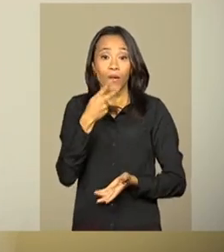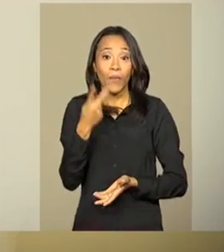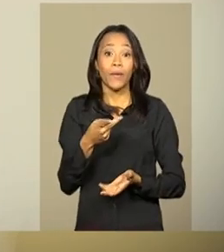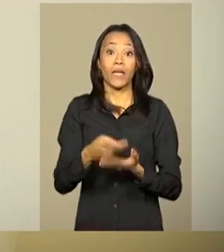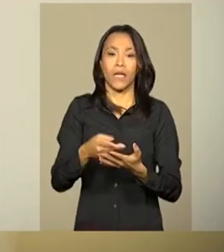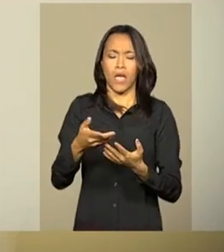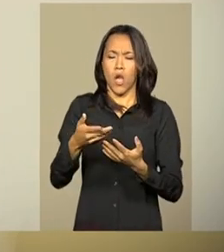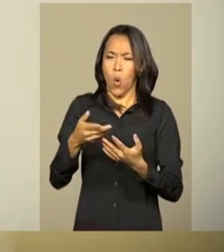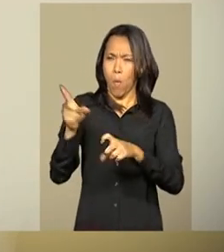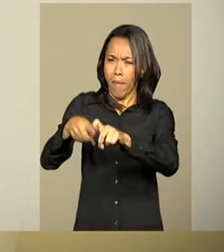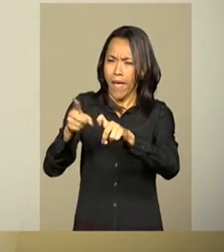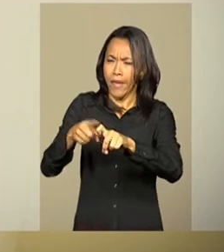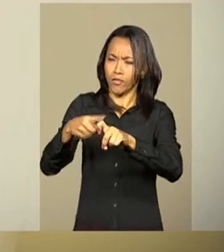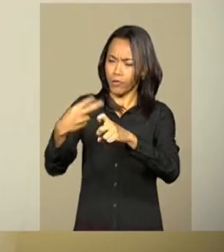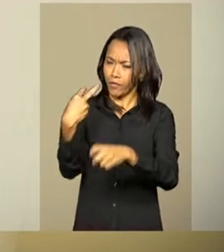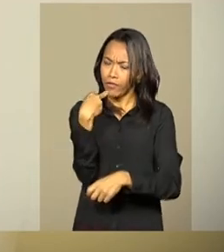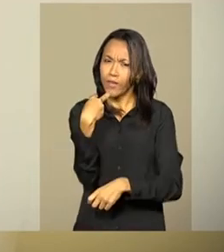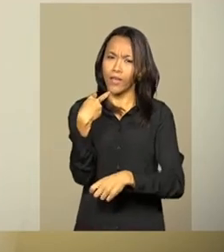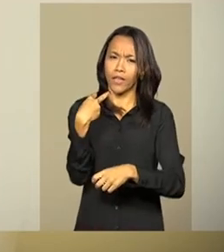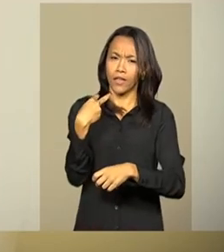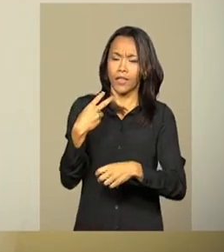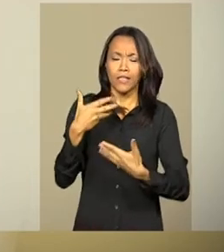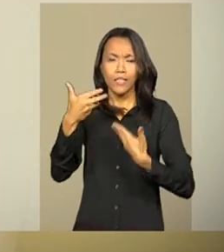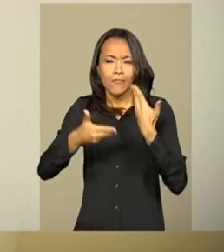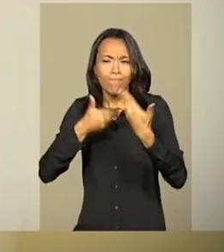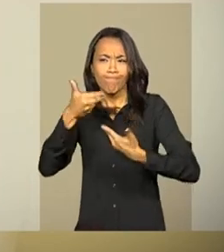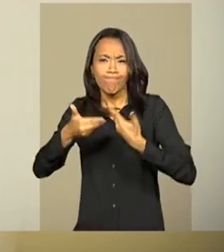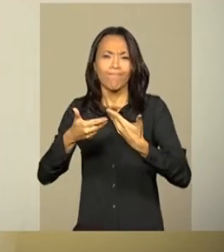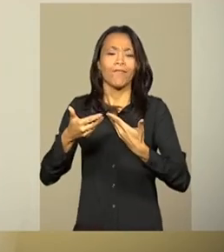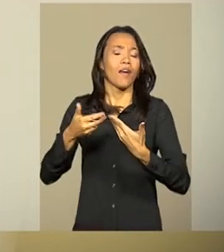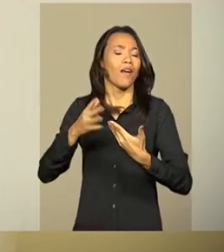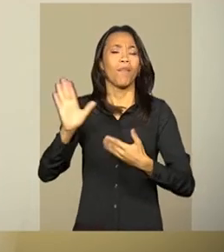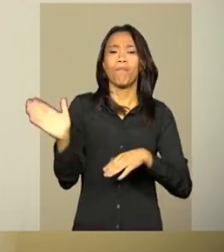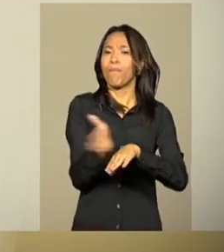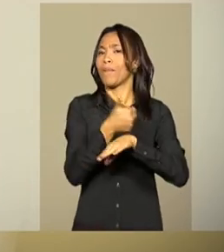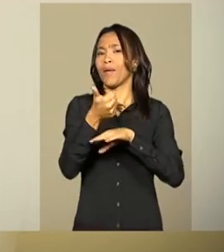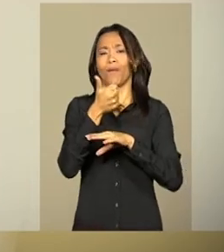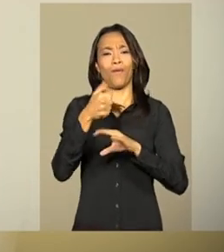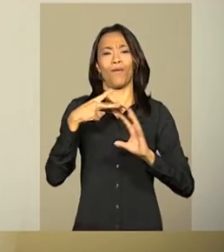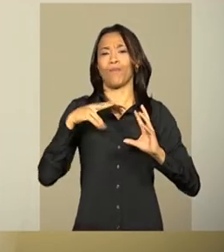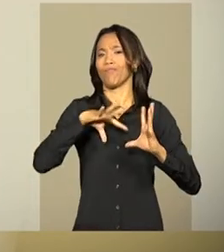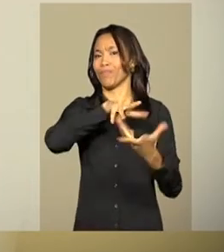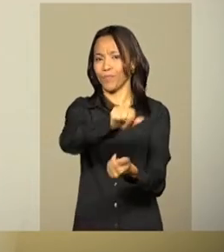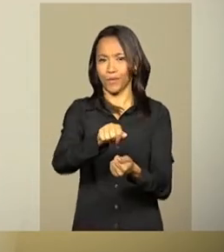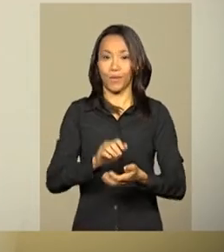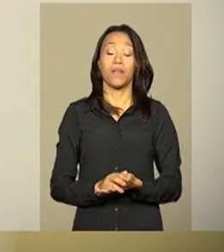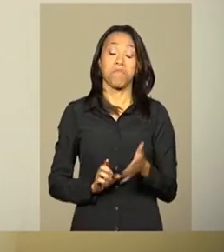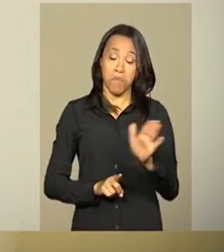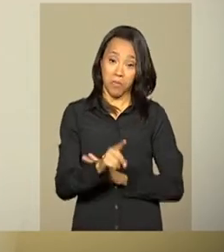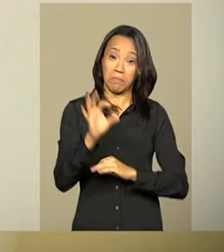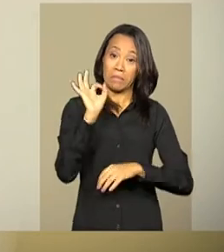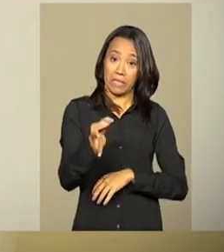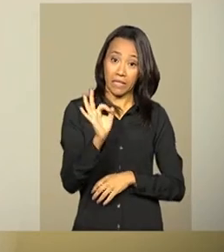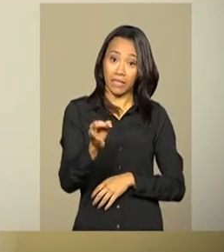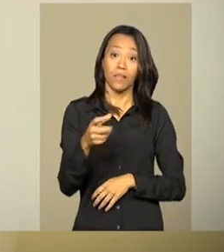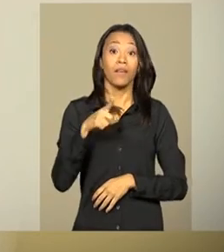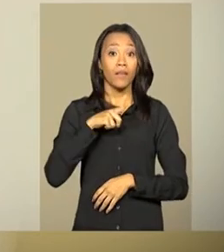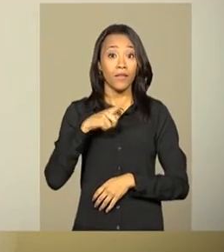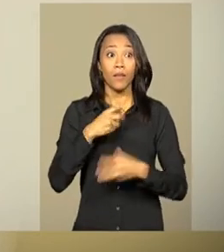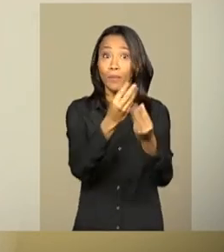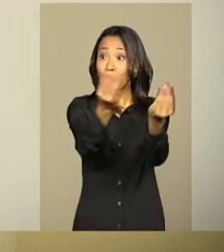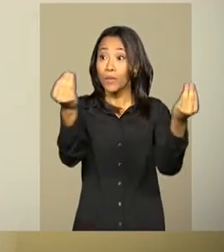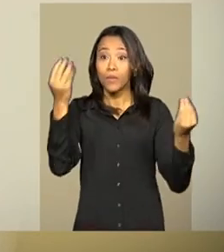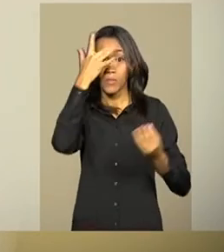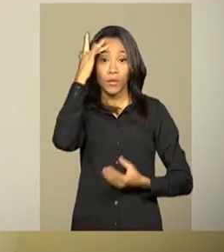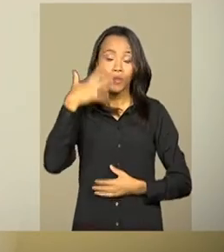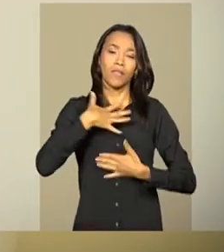médico que escuta toques a mina e olha para o paciente é a melhor coisa do mundo tenho certeza disso presidenta e deve ter muita gente